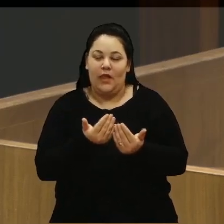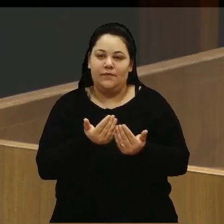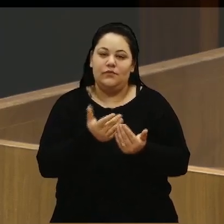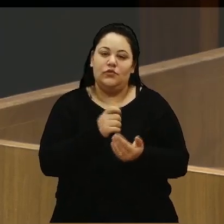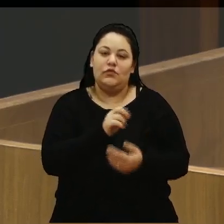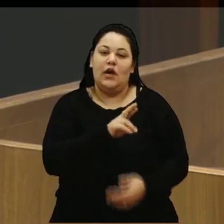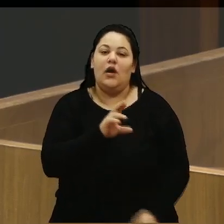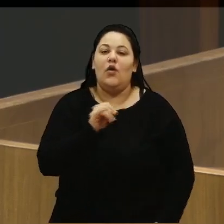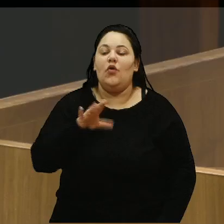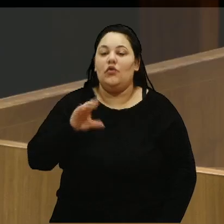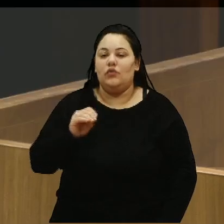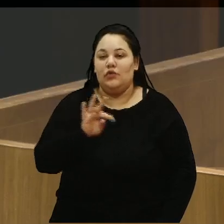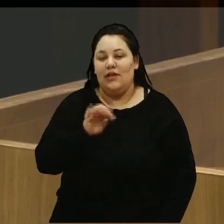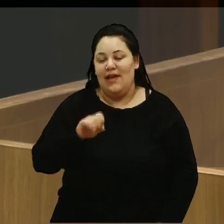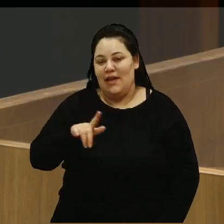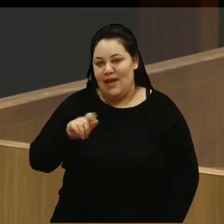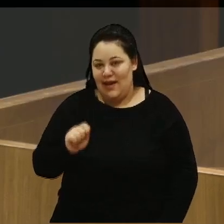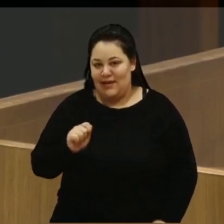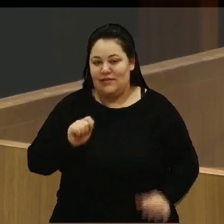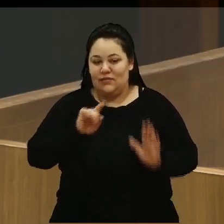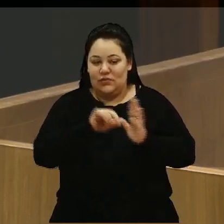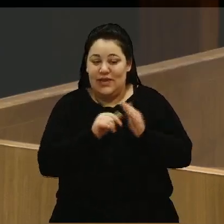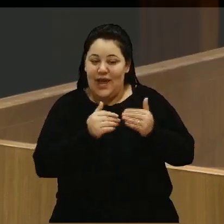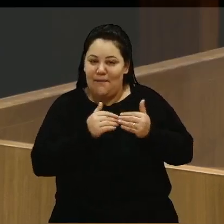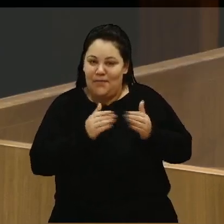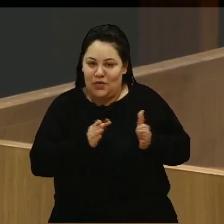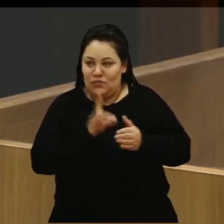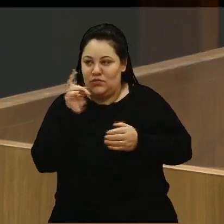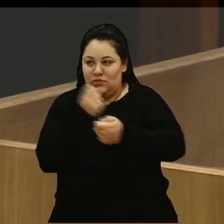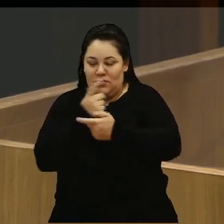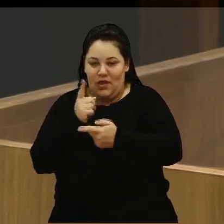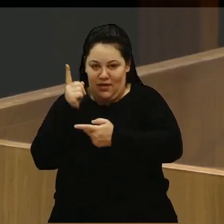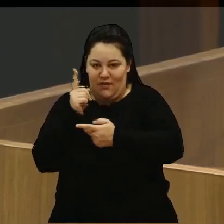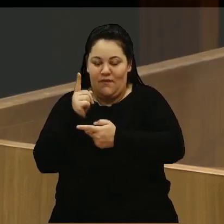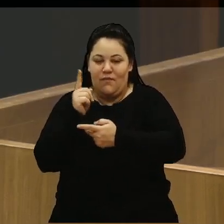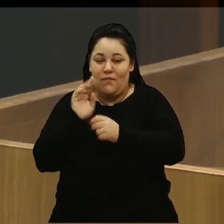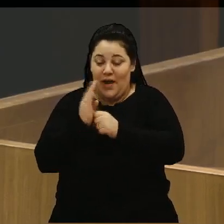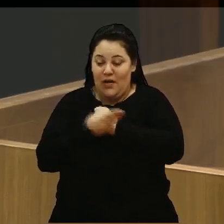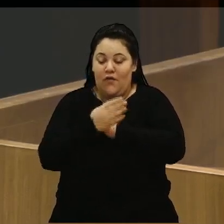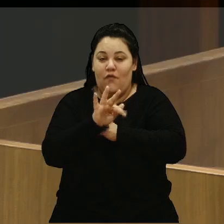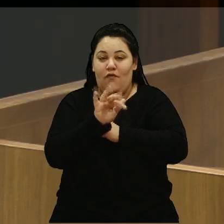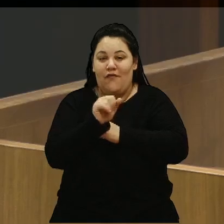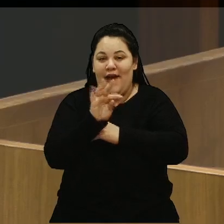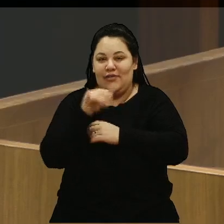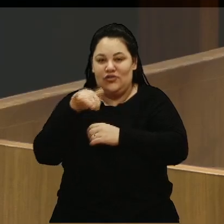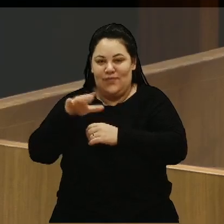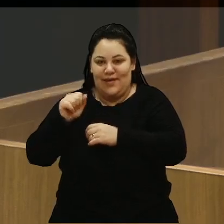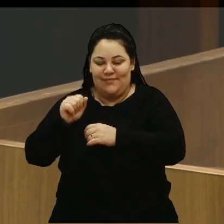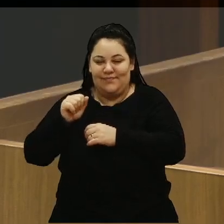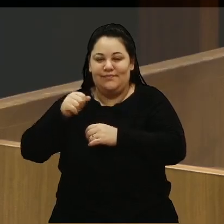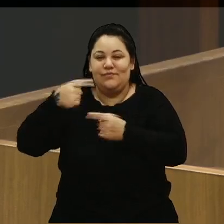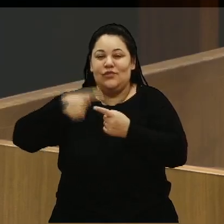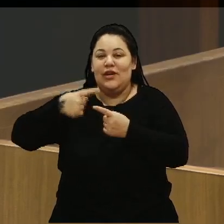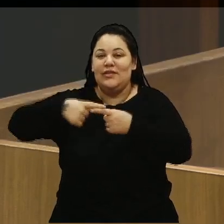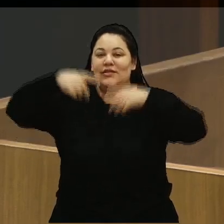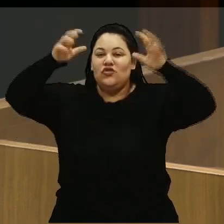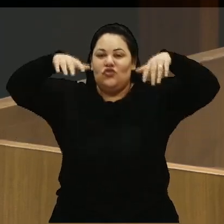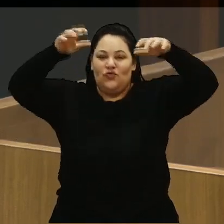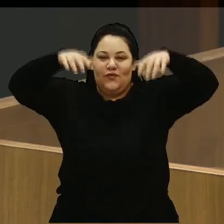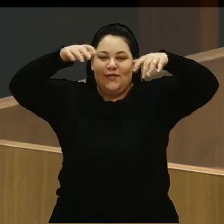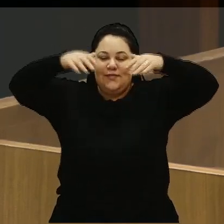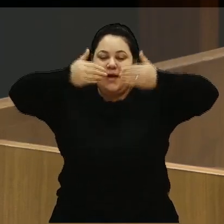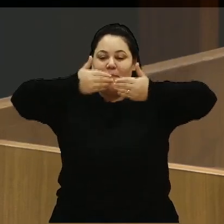Tega, que ao abrir as comportas lá do Fátima, com a questão das chuvas, vai corroendo e a terra